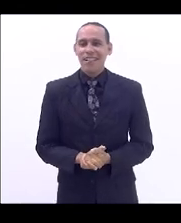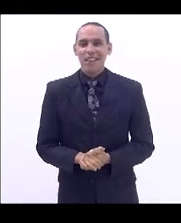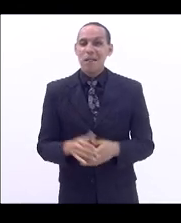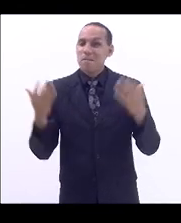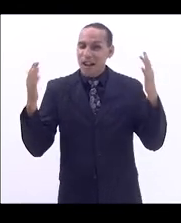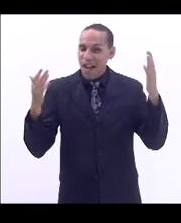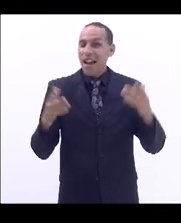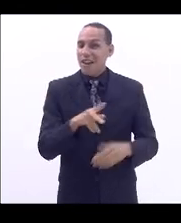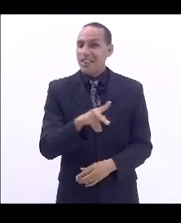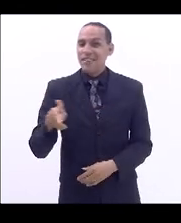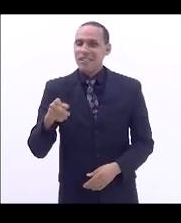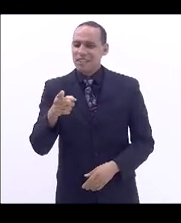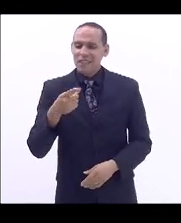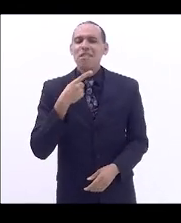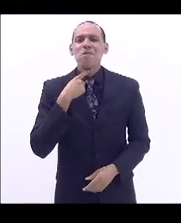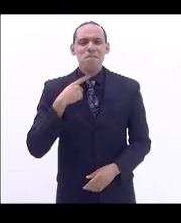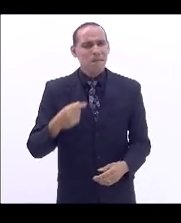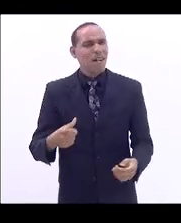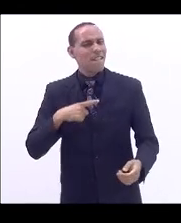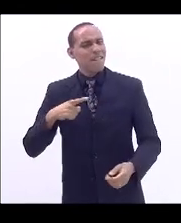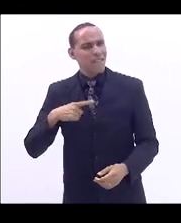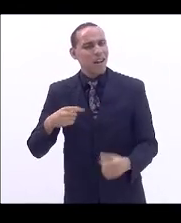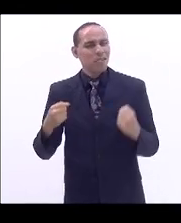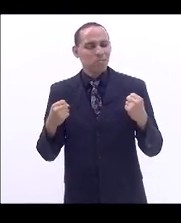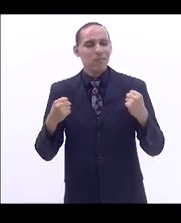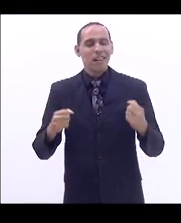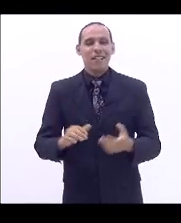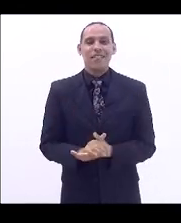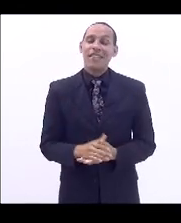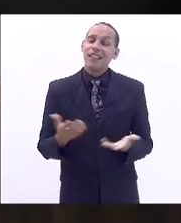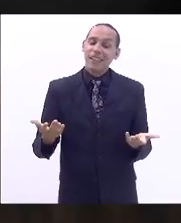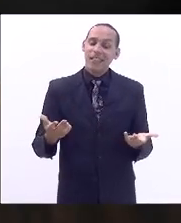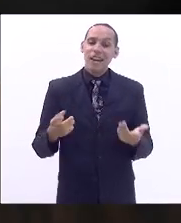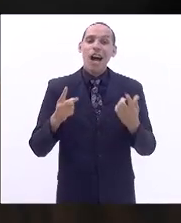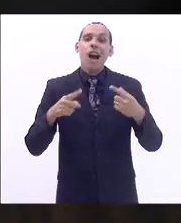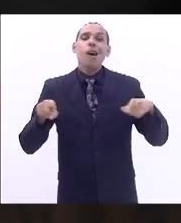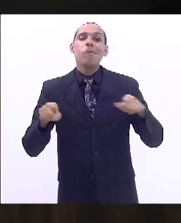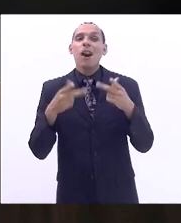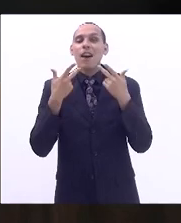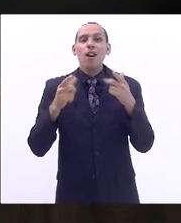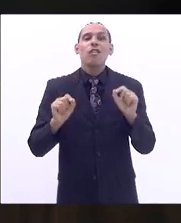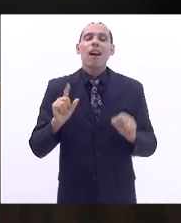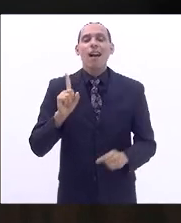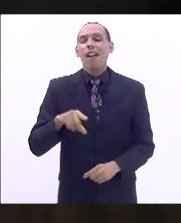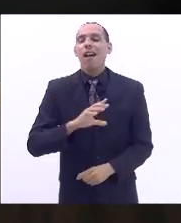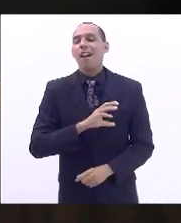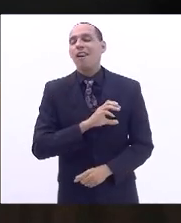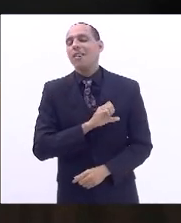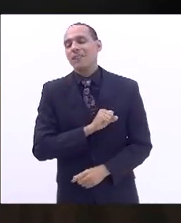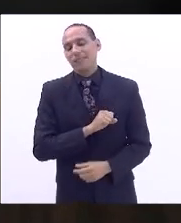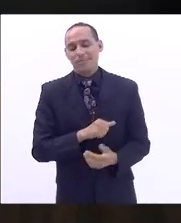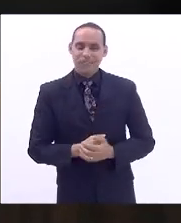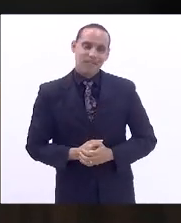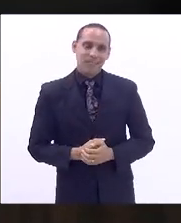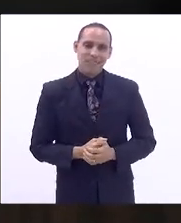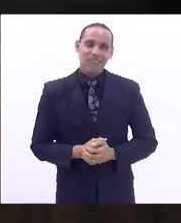Parabéns pela disposição meu amigo como diz a música É o Amor